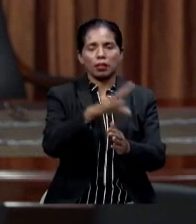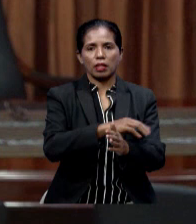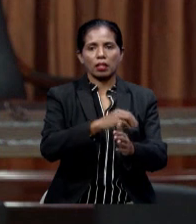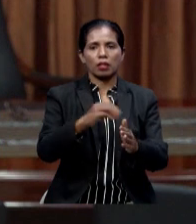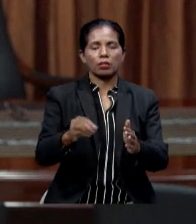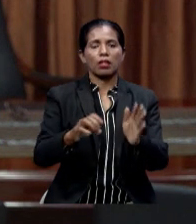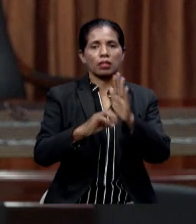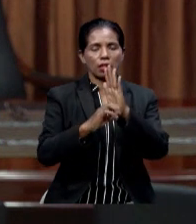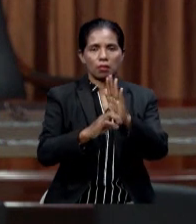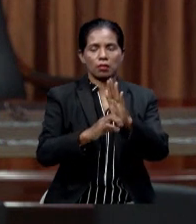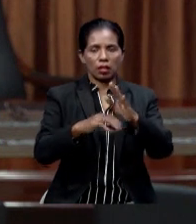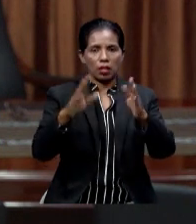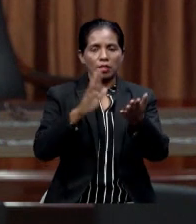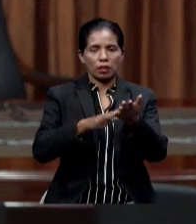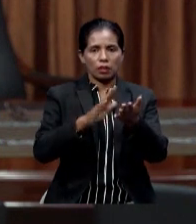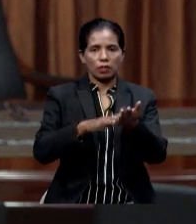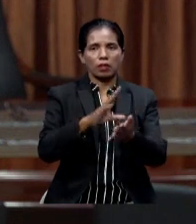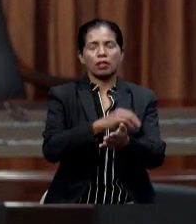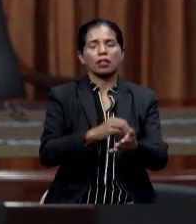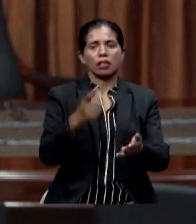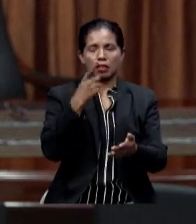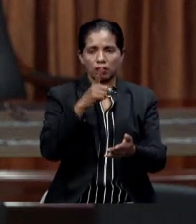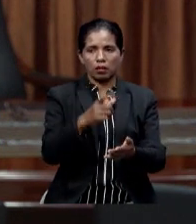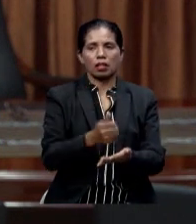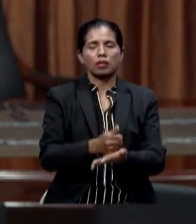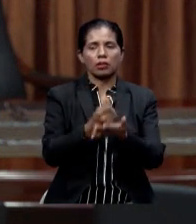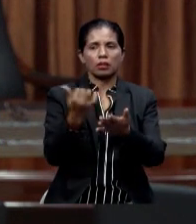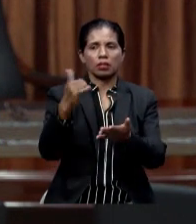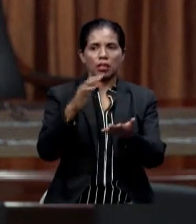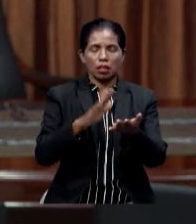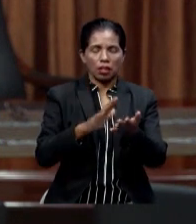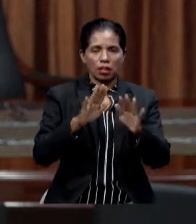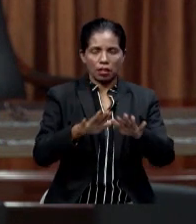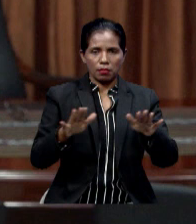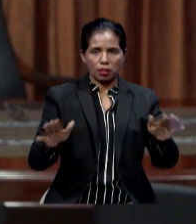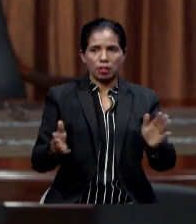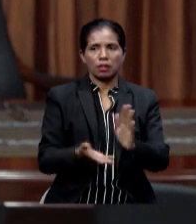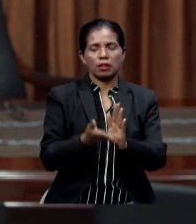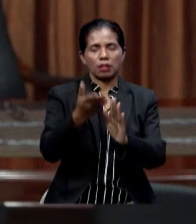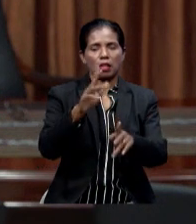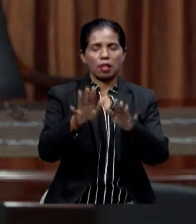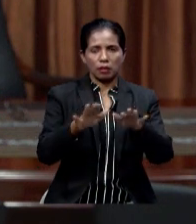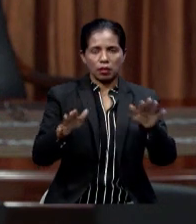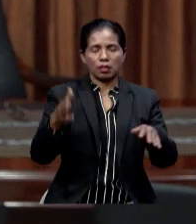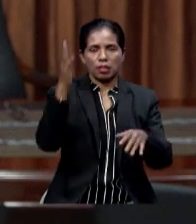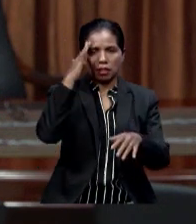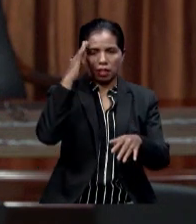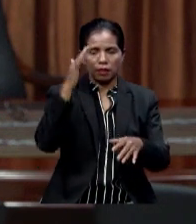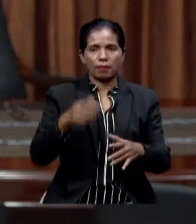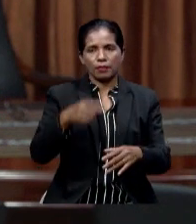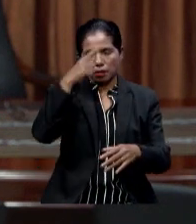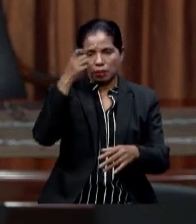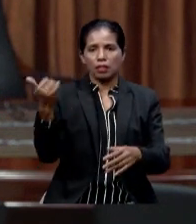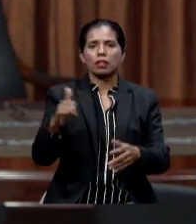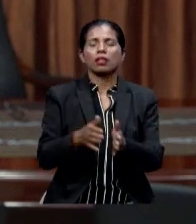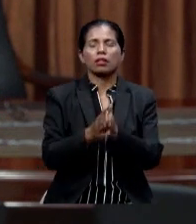metodologia progressão linguística, né? Ajuda até teves lavar que seria a tua sala lavar que seria conhecimento. Também, né? Se a Russo